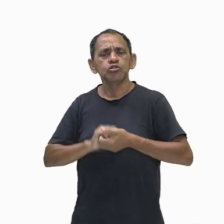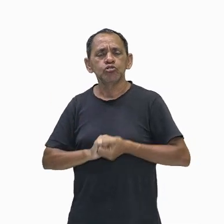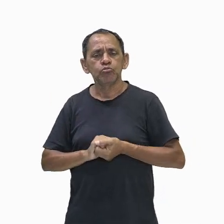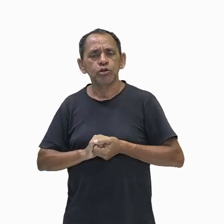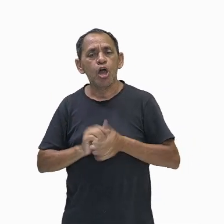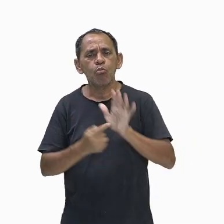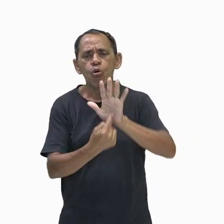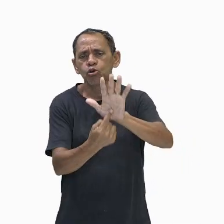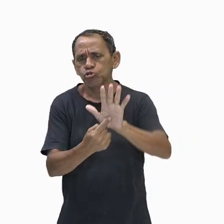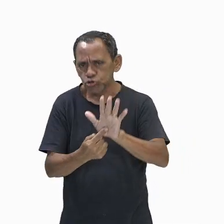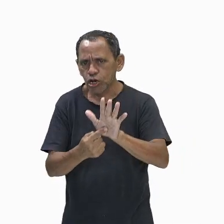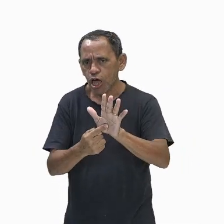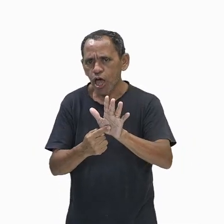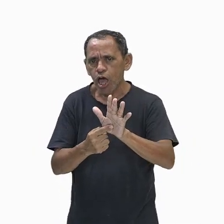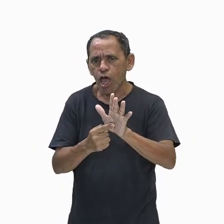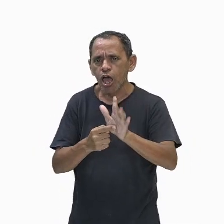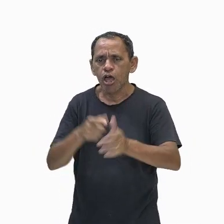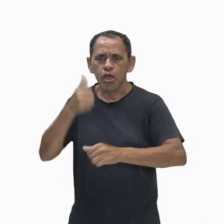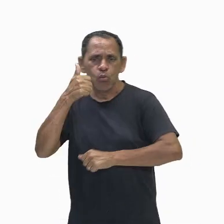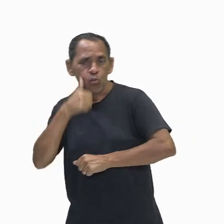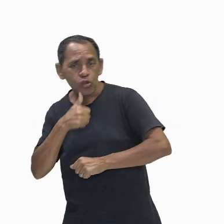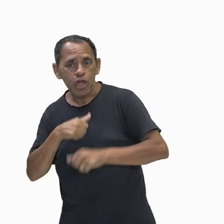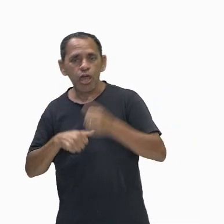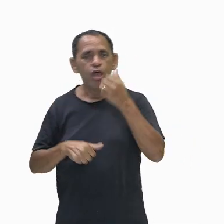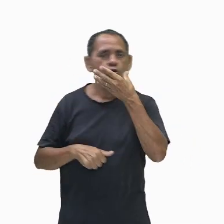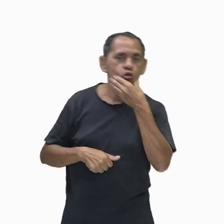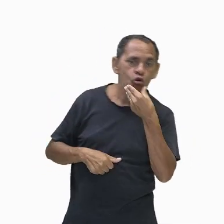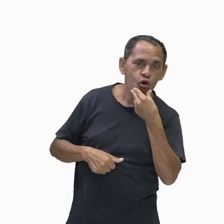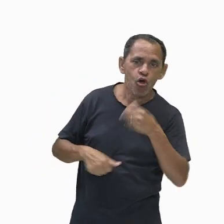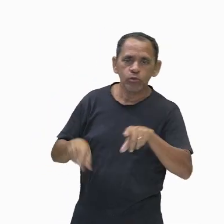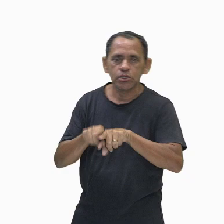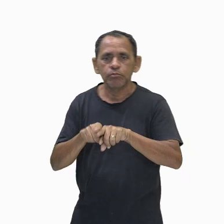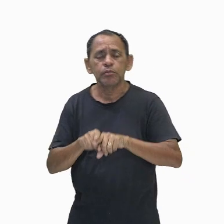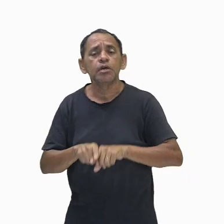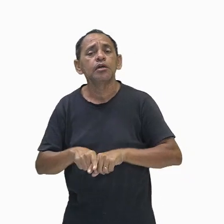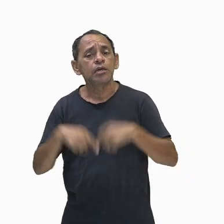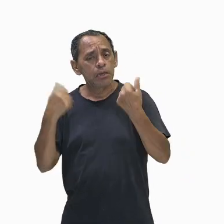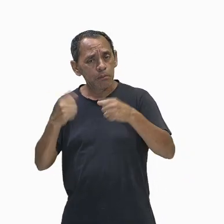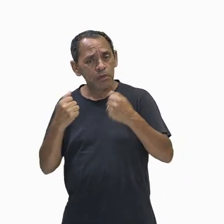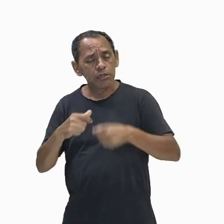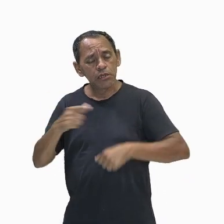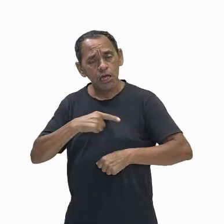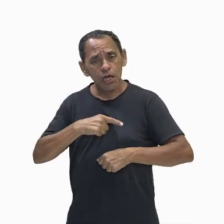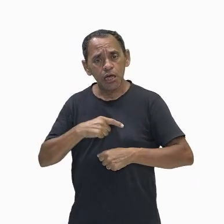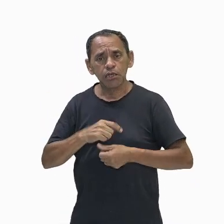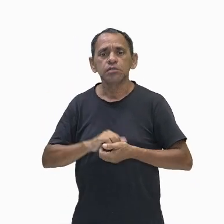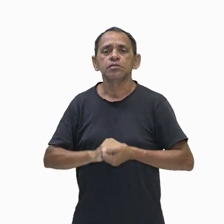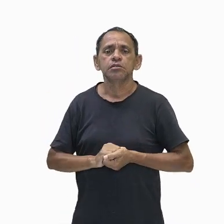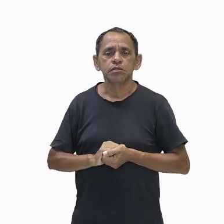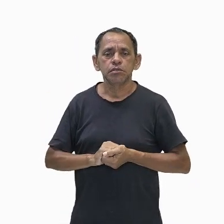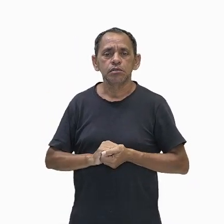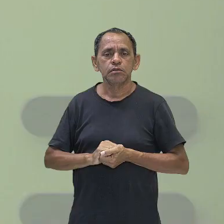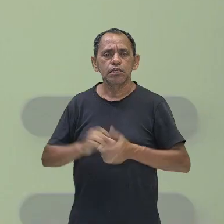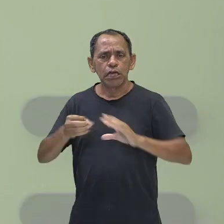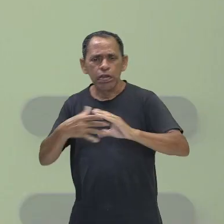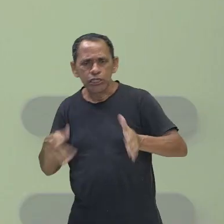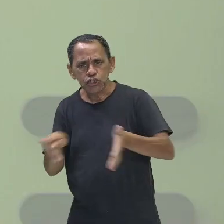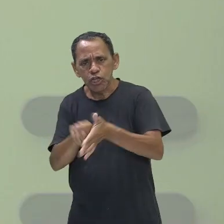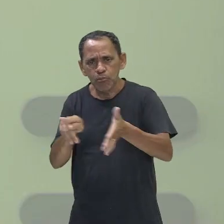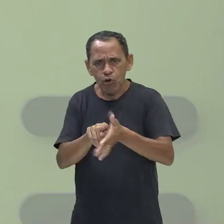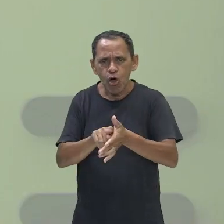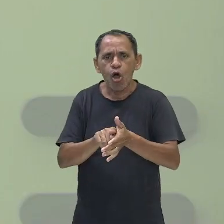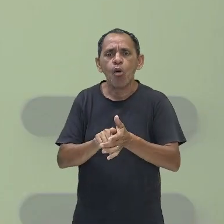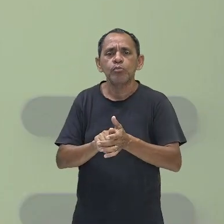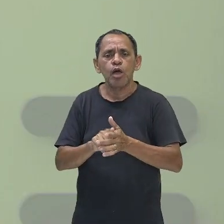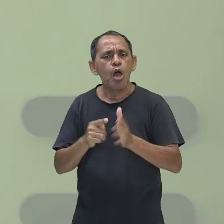do indivíduo, porque existem algumas condições médicas que é necessário fazer uma cariotipagem para se determinar